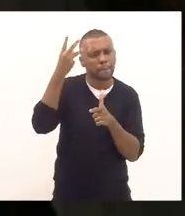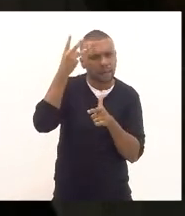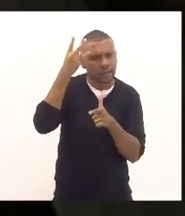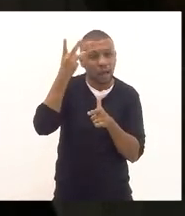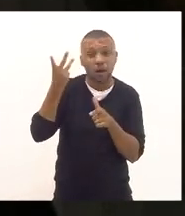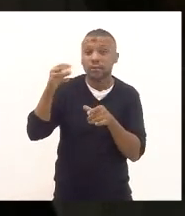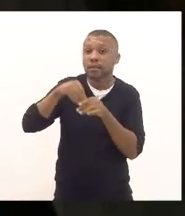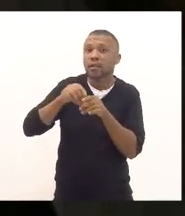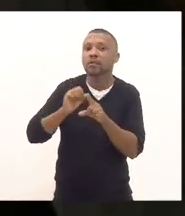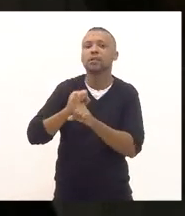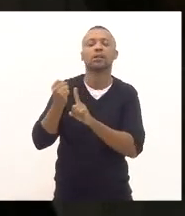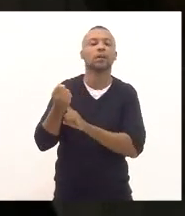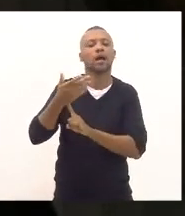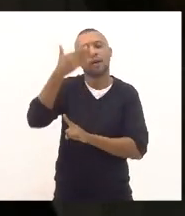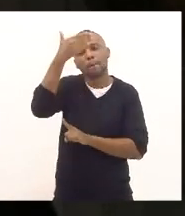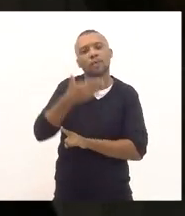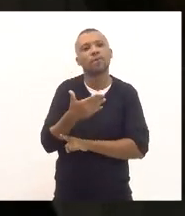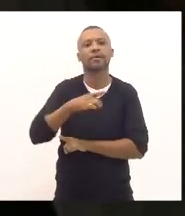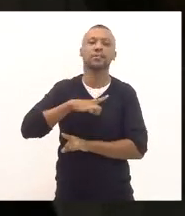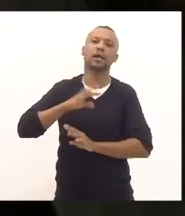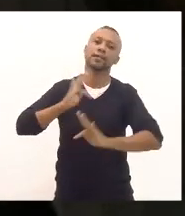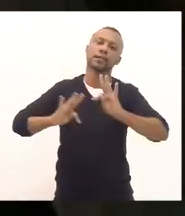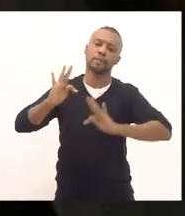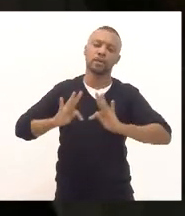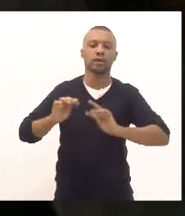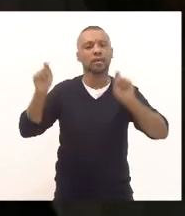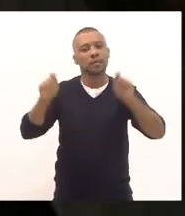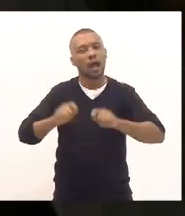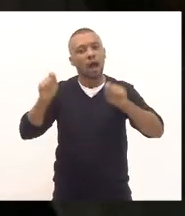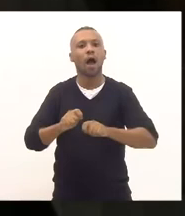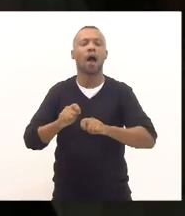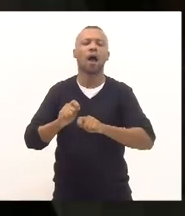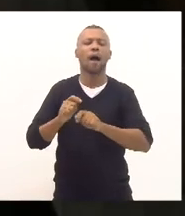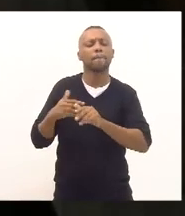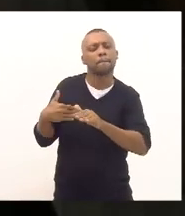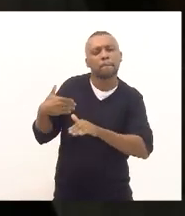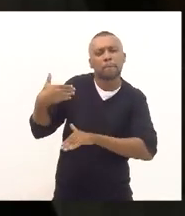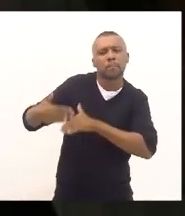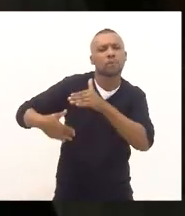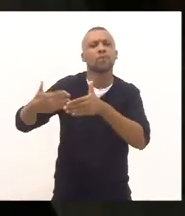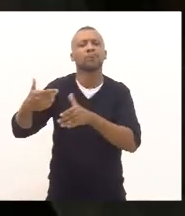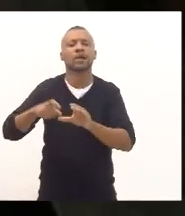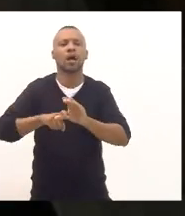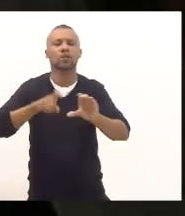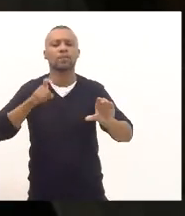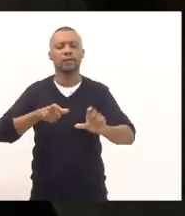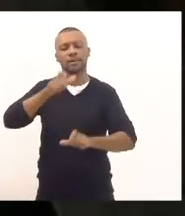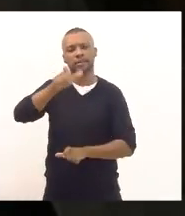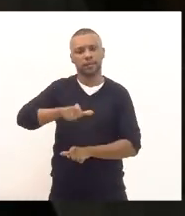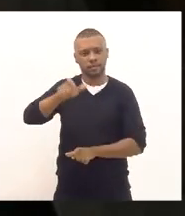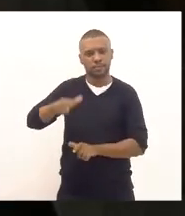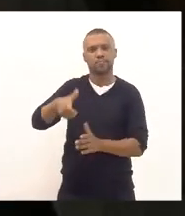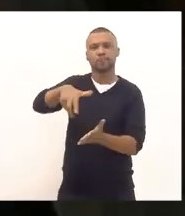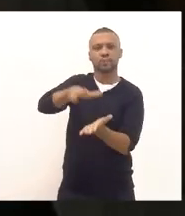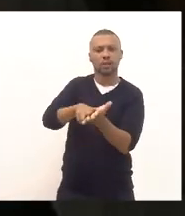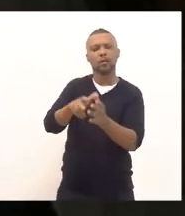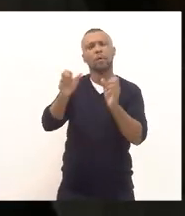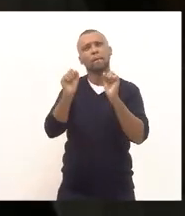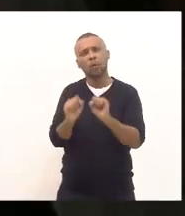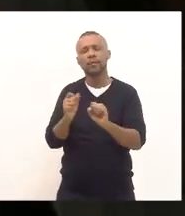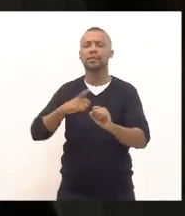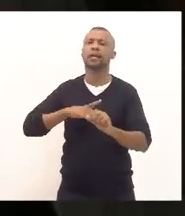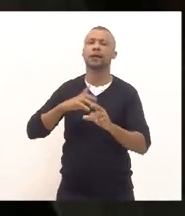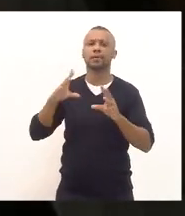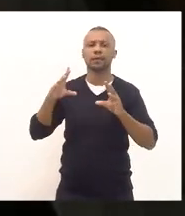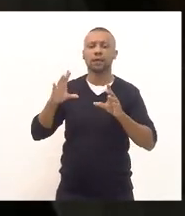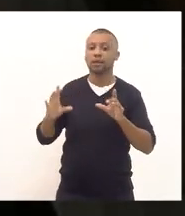conjunto da sociedade e ela provou que havia terapias que poderiam é pouco a pouco desenvolver a autonomia deste paciente e poderia um pouco a